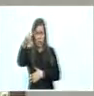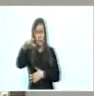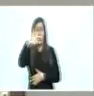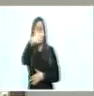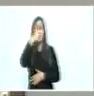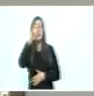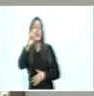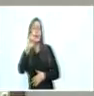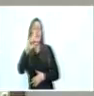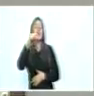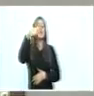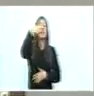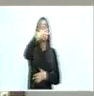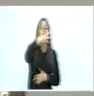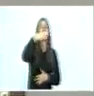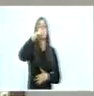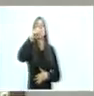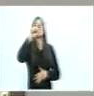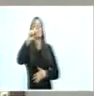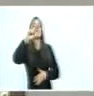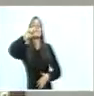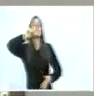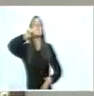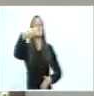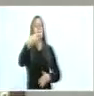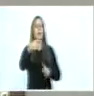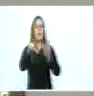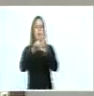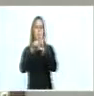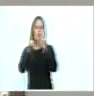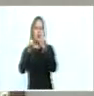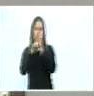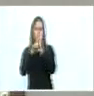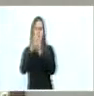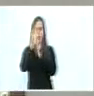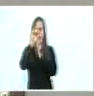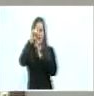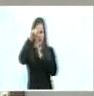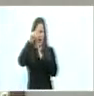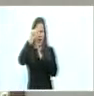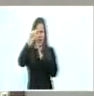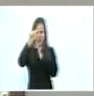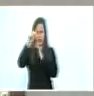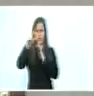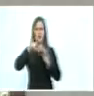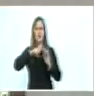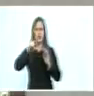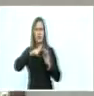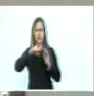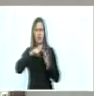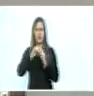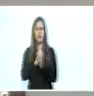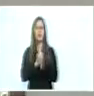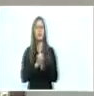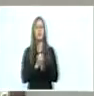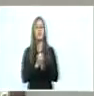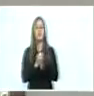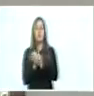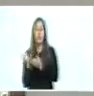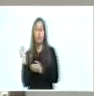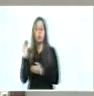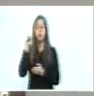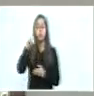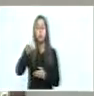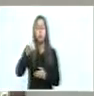307 milhões. Por lei, essa taxa deveria ser aplicada na Secretaria Estadual de Meio Ambiente. Só que ela